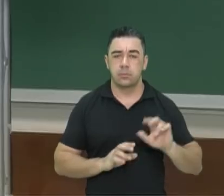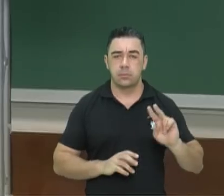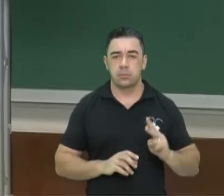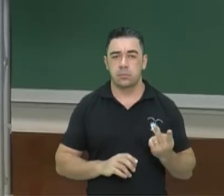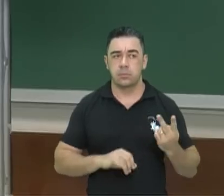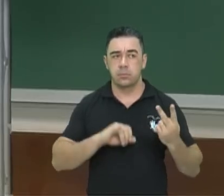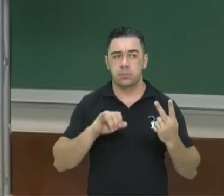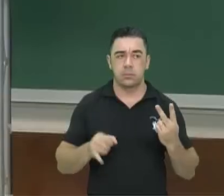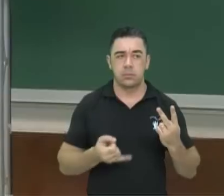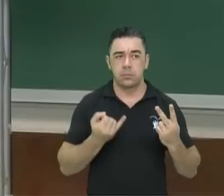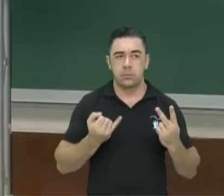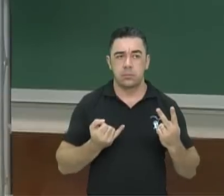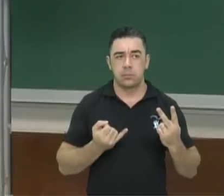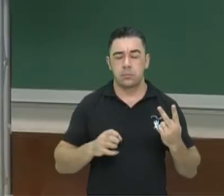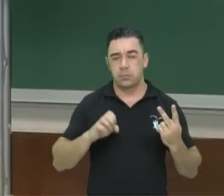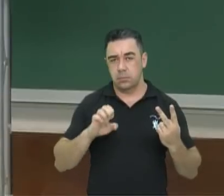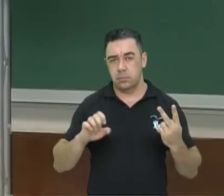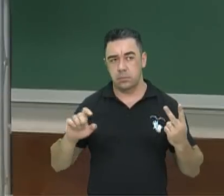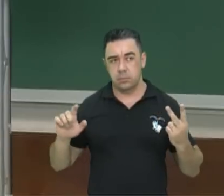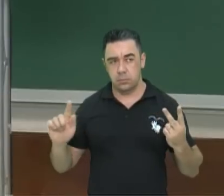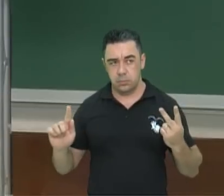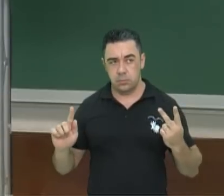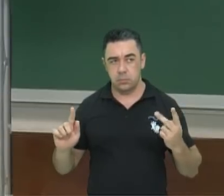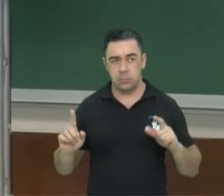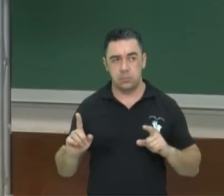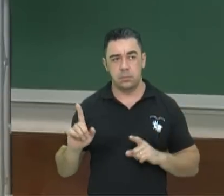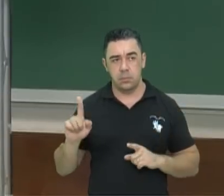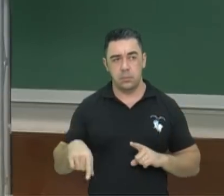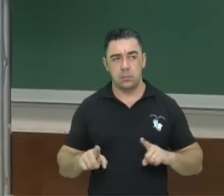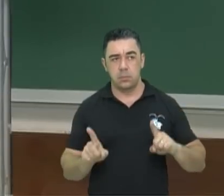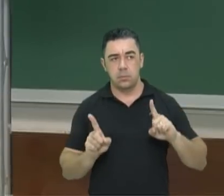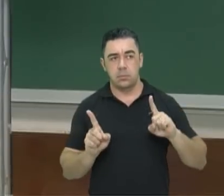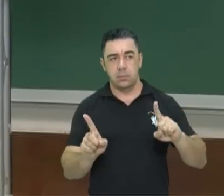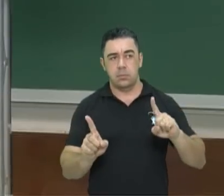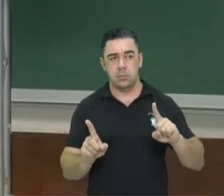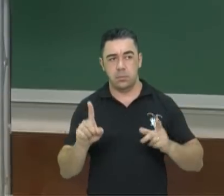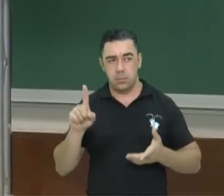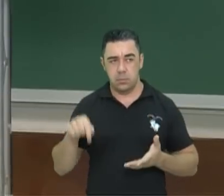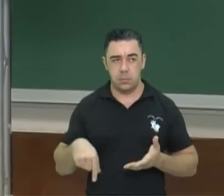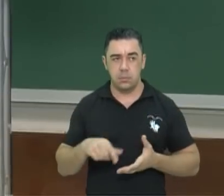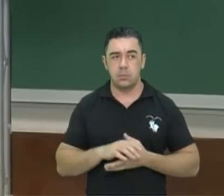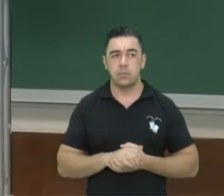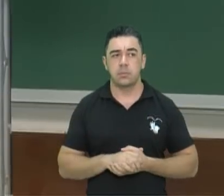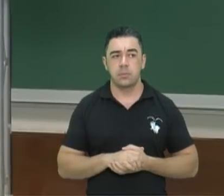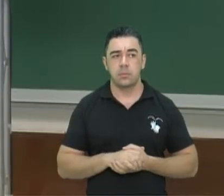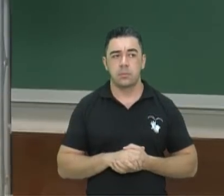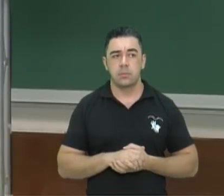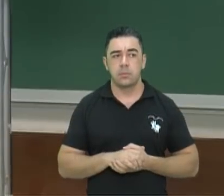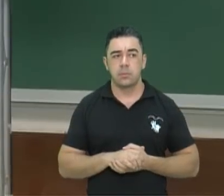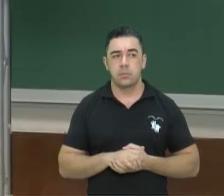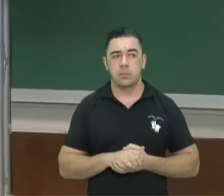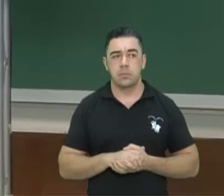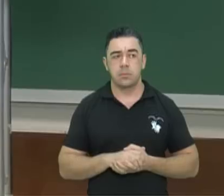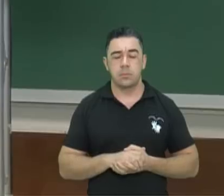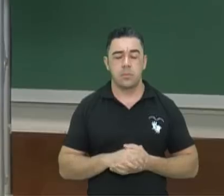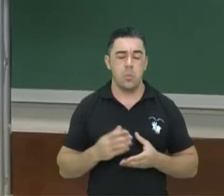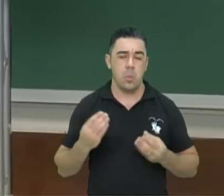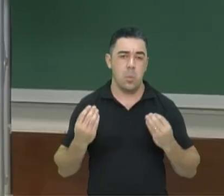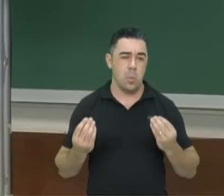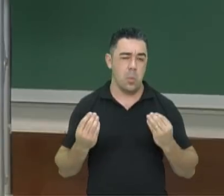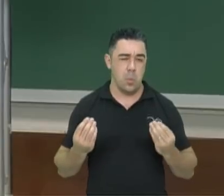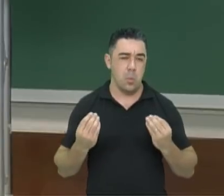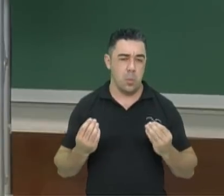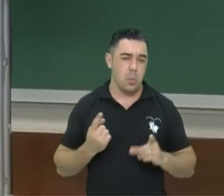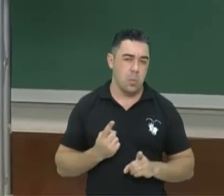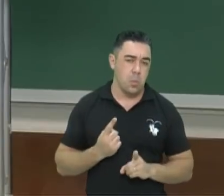HJ e EG serão. Então, como é que eu vou fazer a